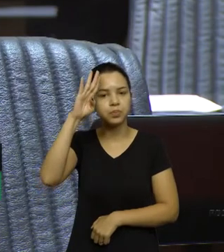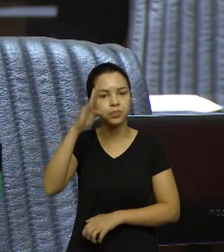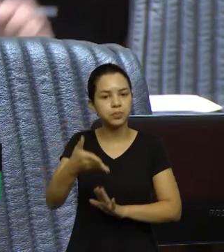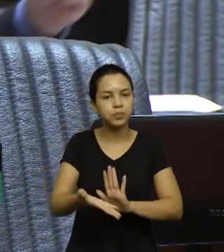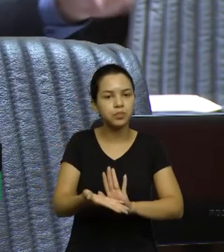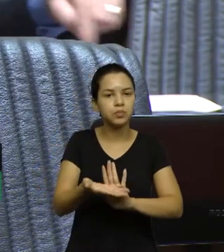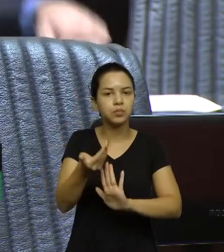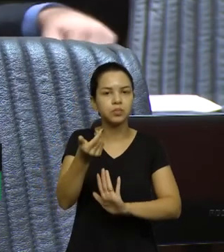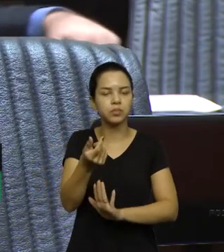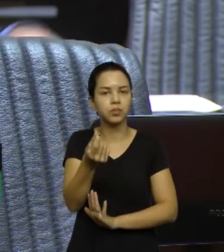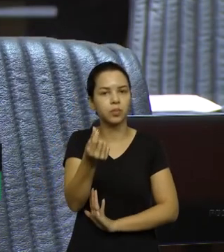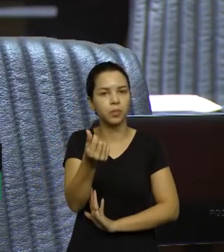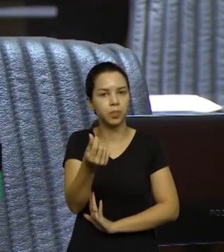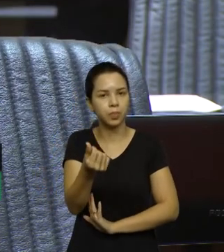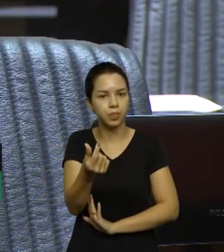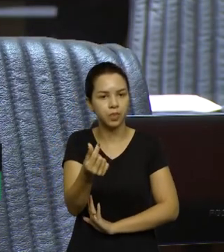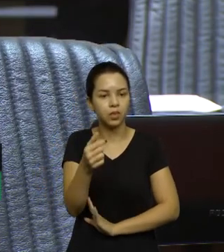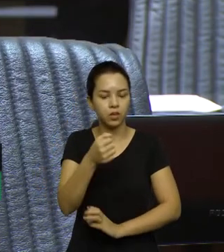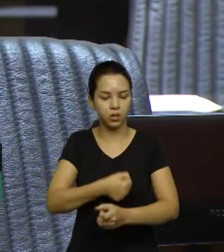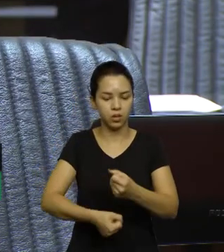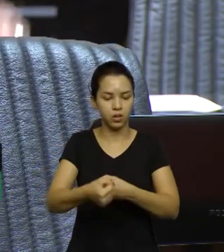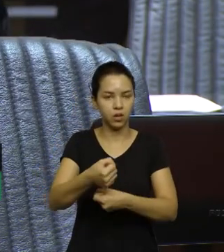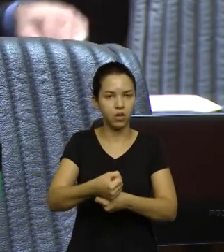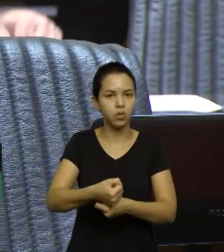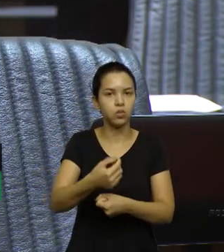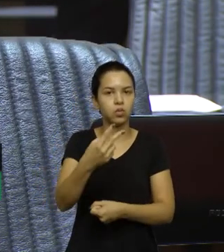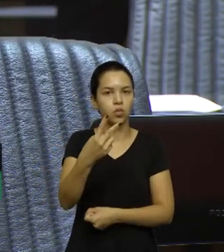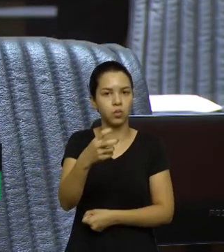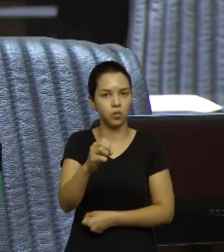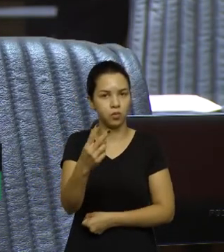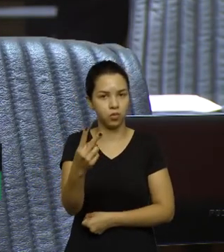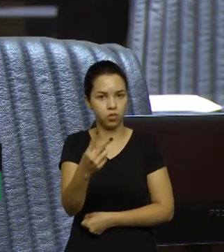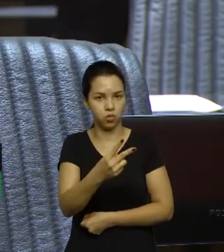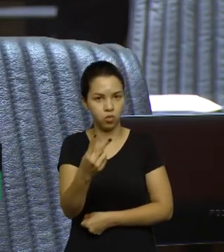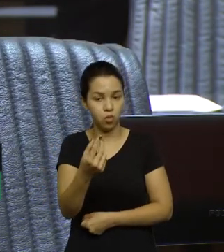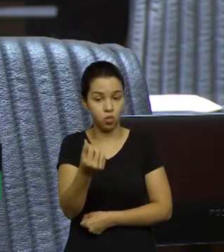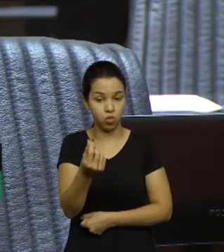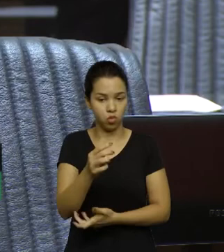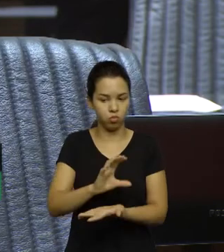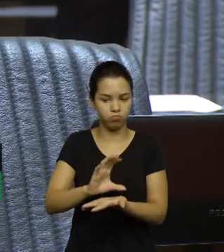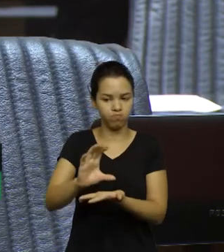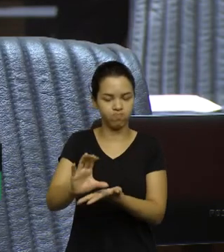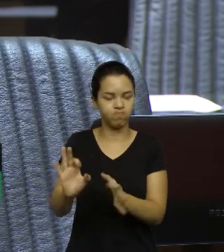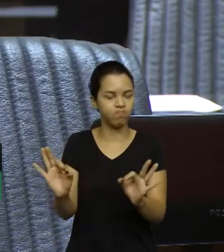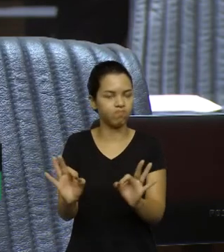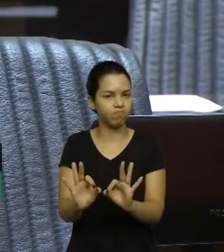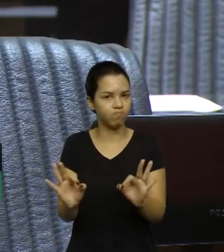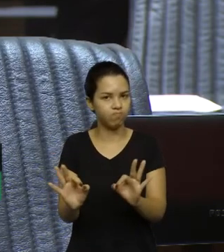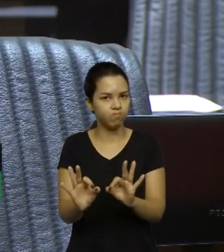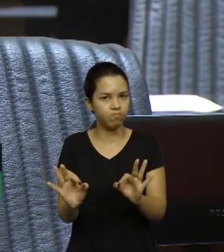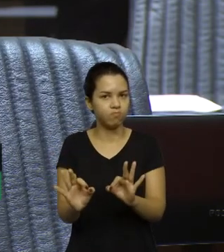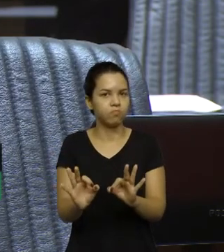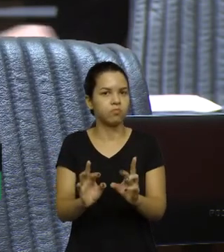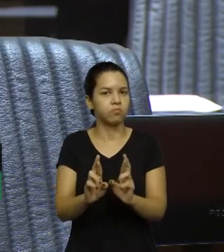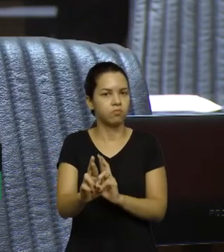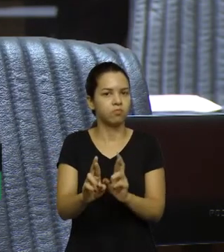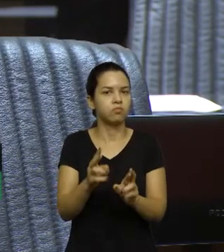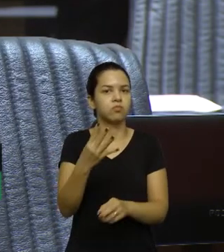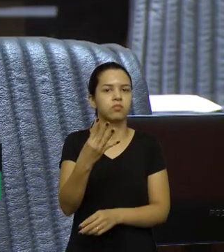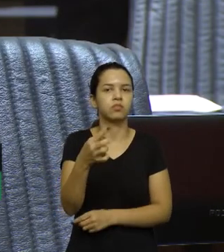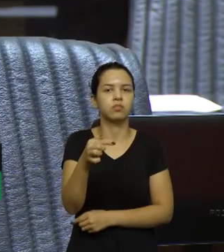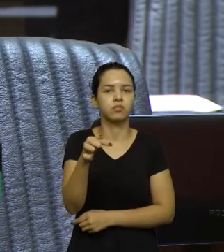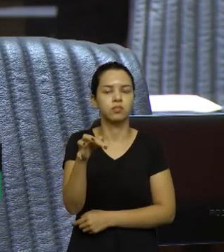recursos, até nesse ano 2022, inclusive, nenhum recurso aplicado, vale aqui salientar, na 470,